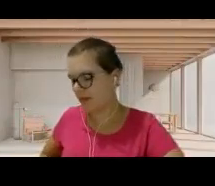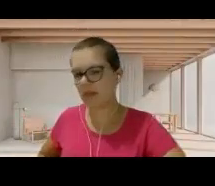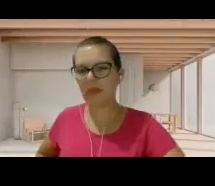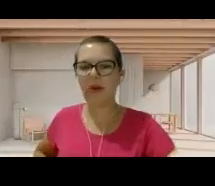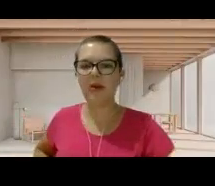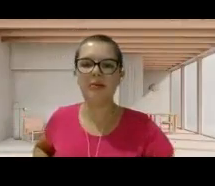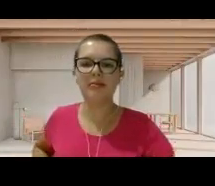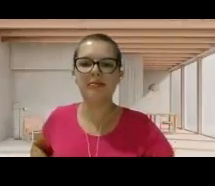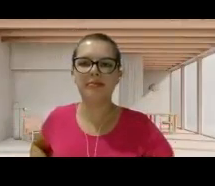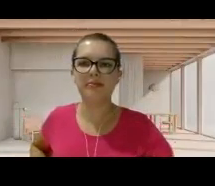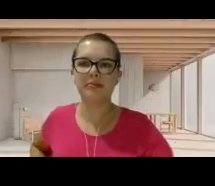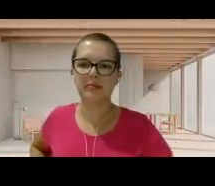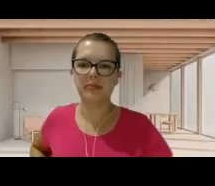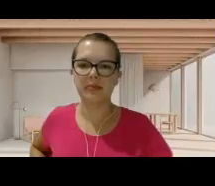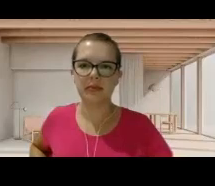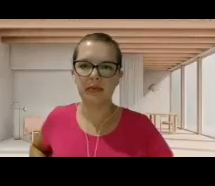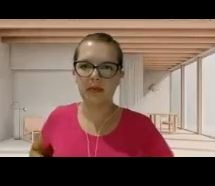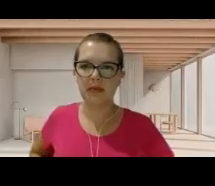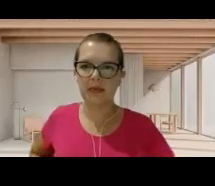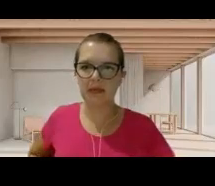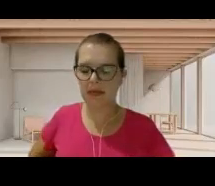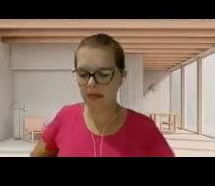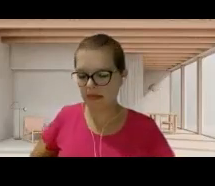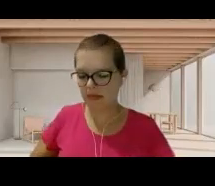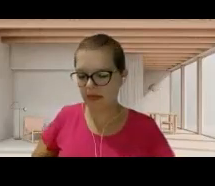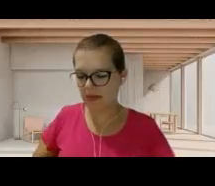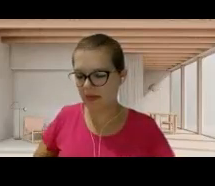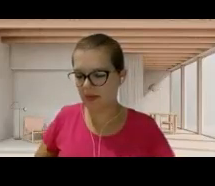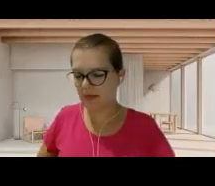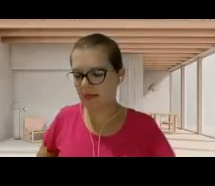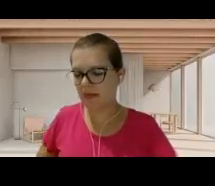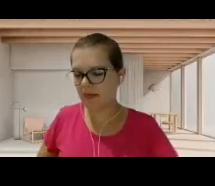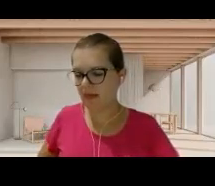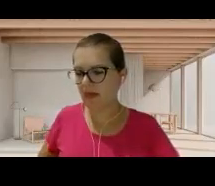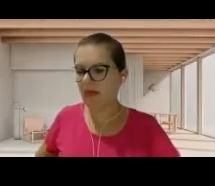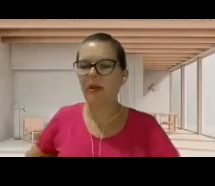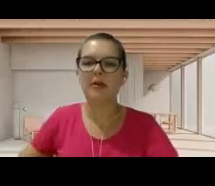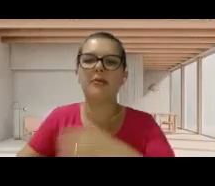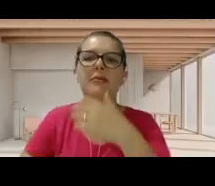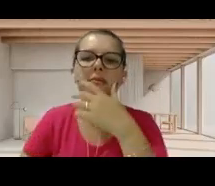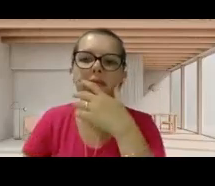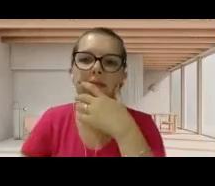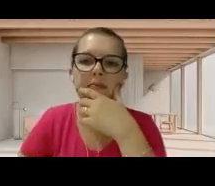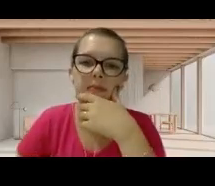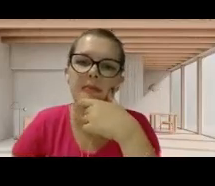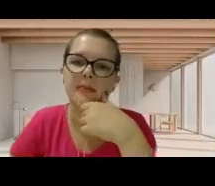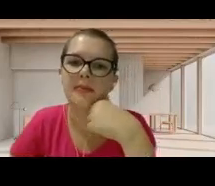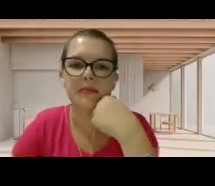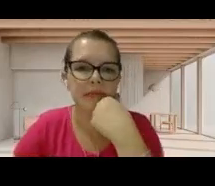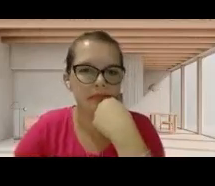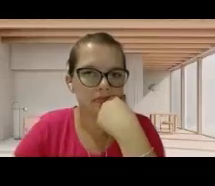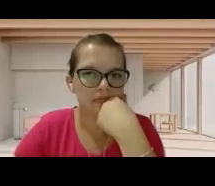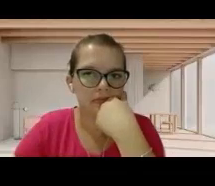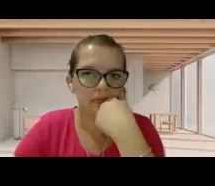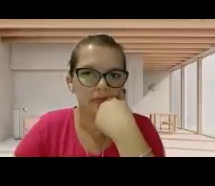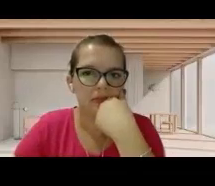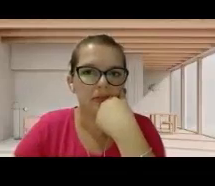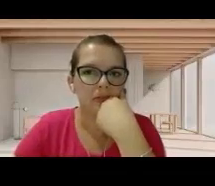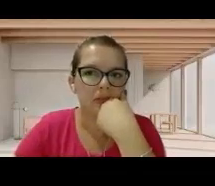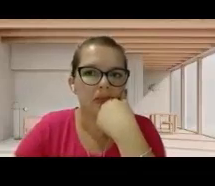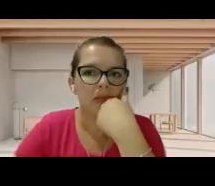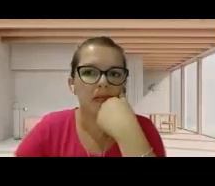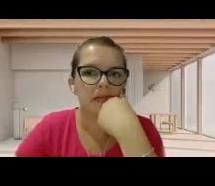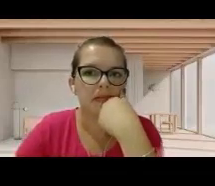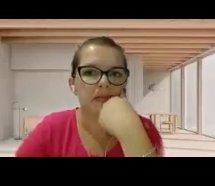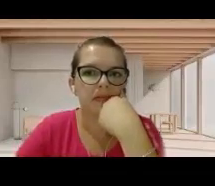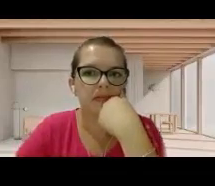matriz elétrica brasileira é uma matriz relativamente muito limpa. Tá? Muito limpa. Por isso